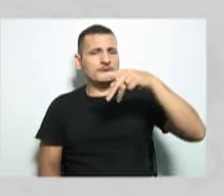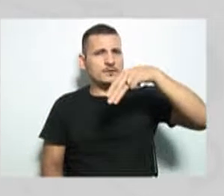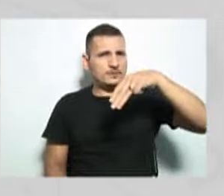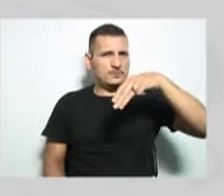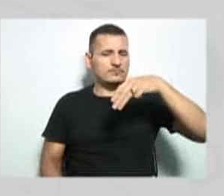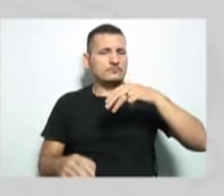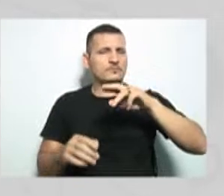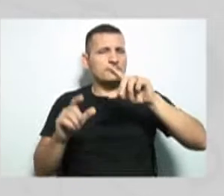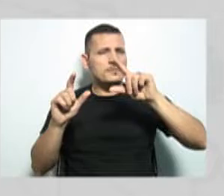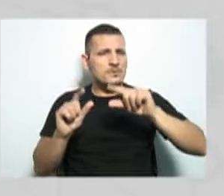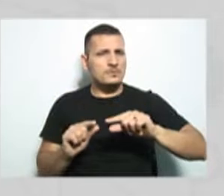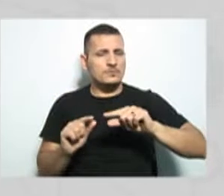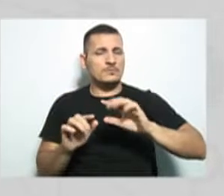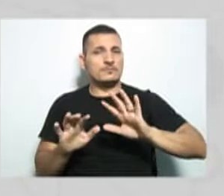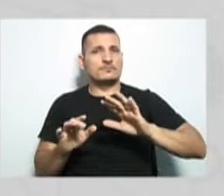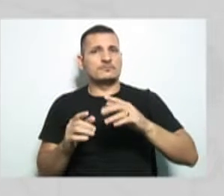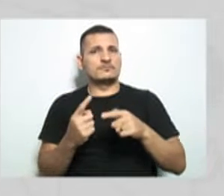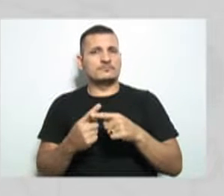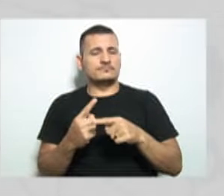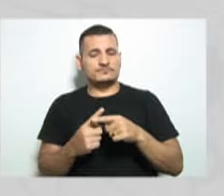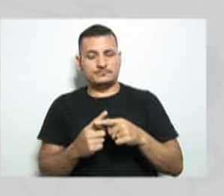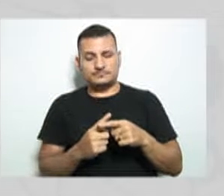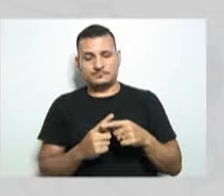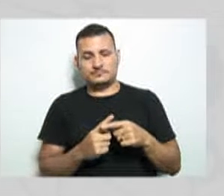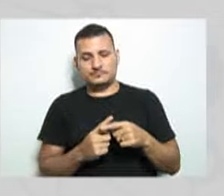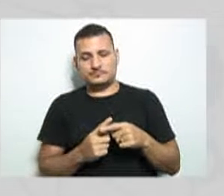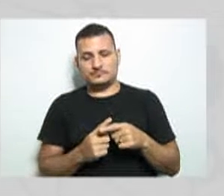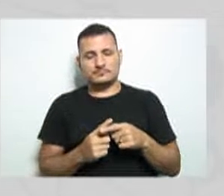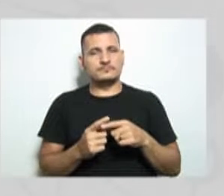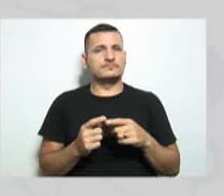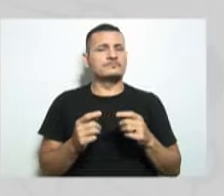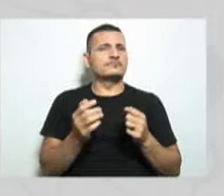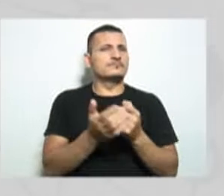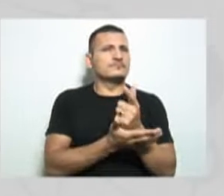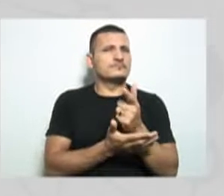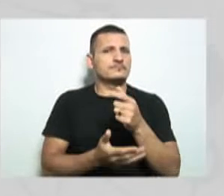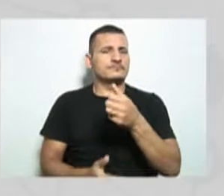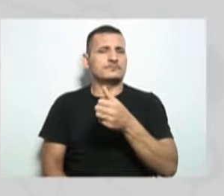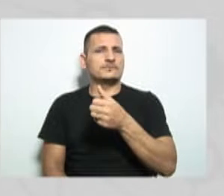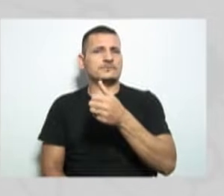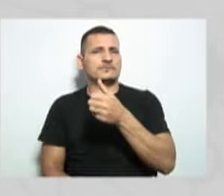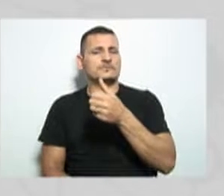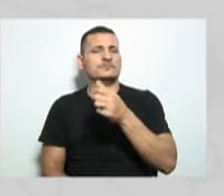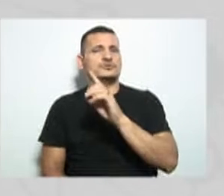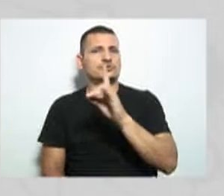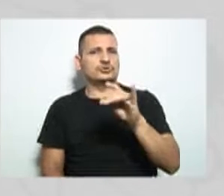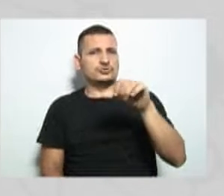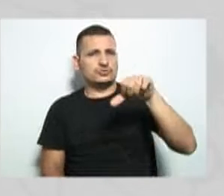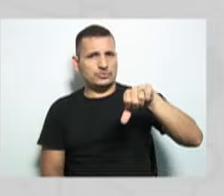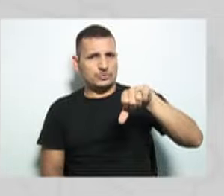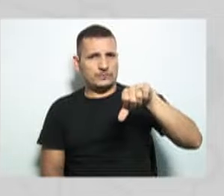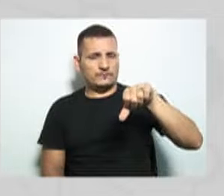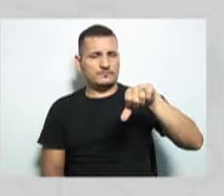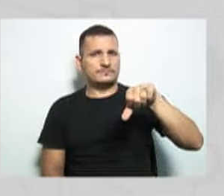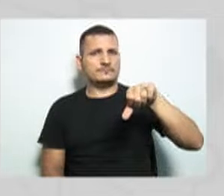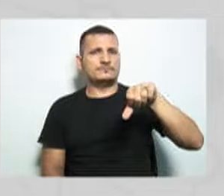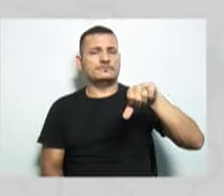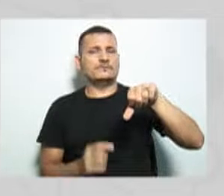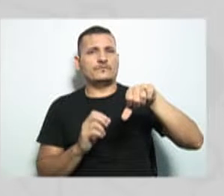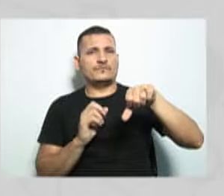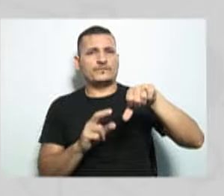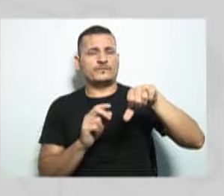Quando eu faço a compra, no dia 9, o que eu faço? Eu vou somar a quantidade que eu